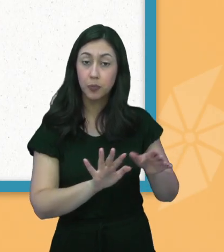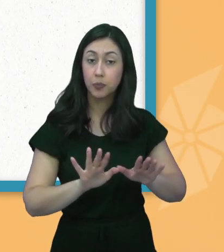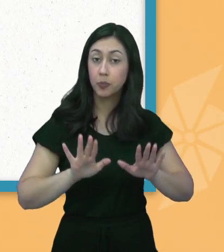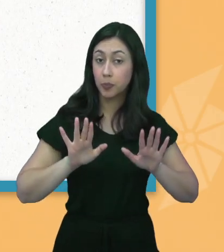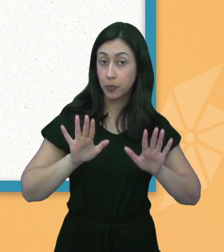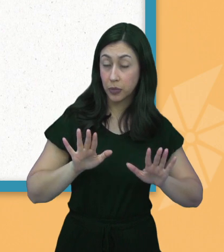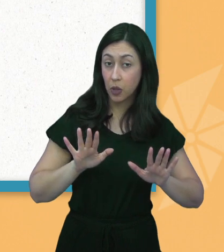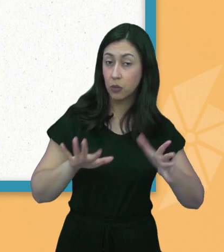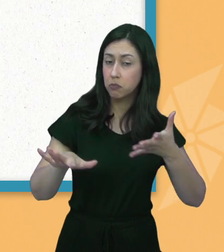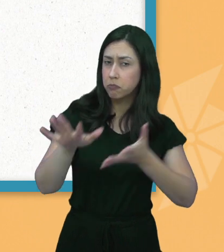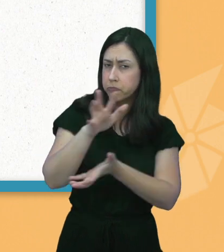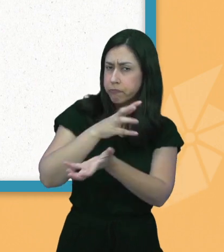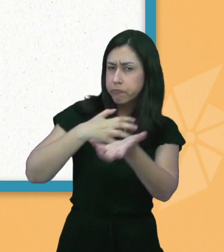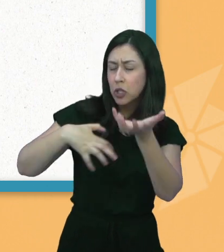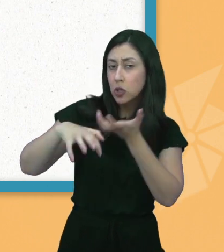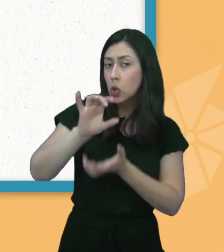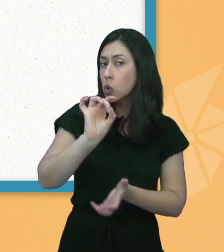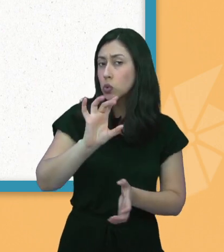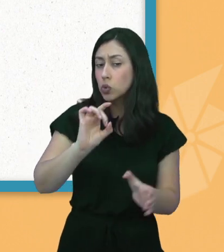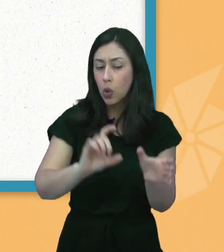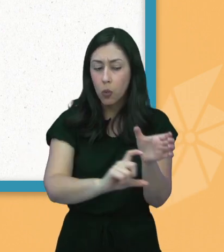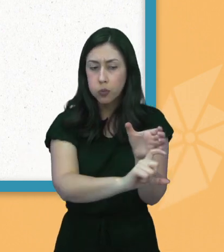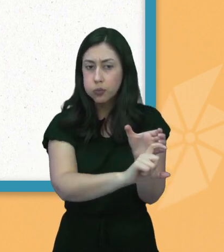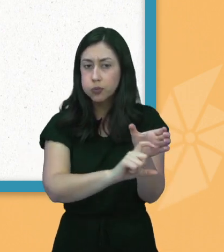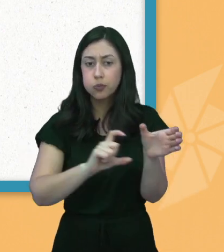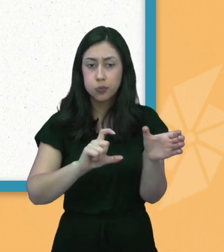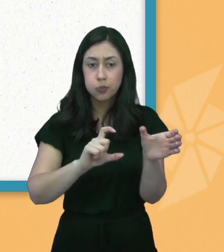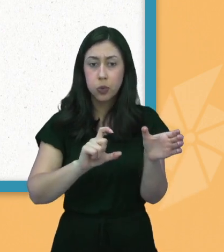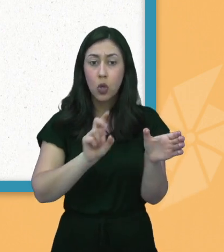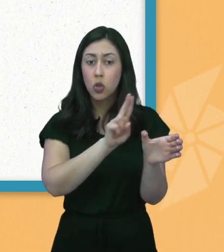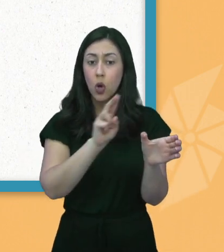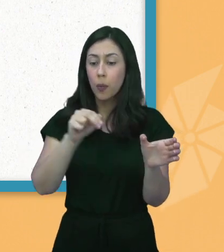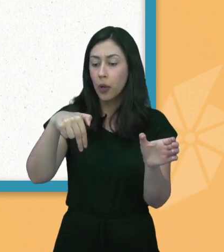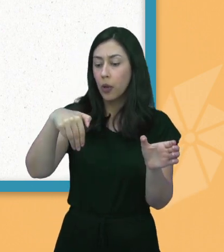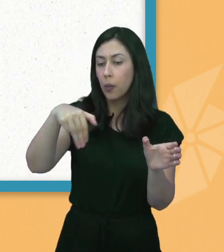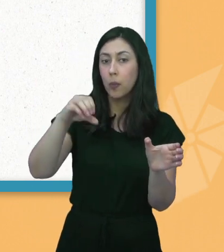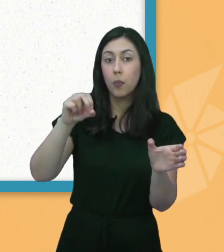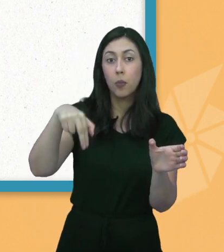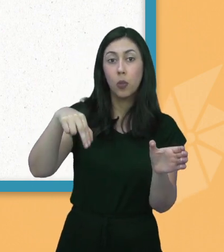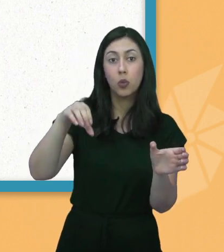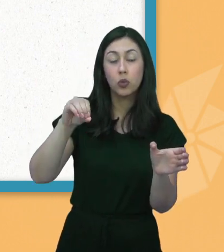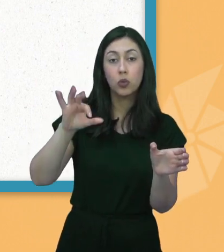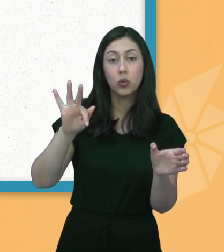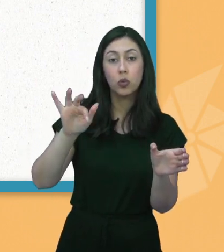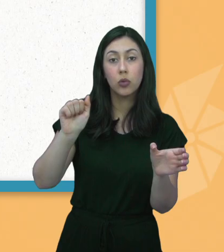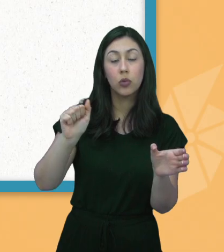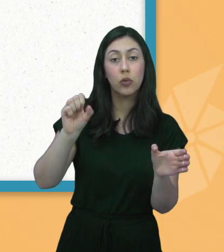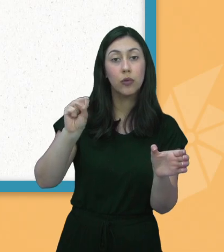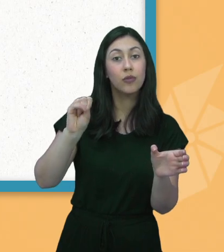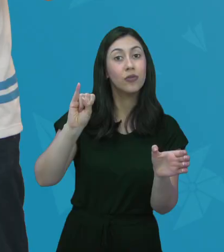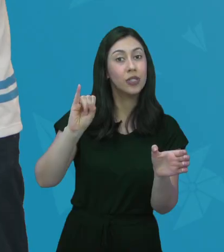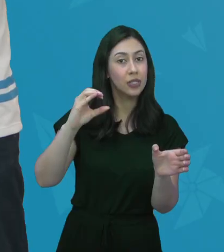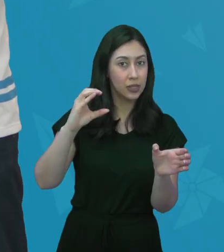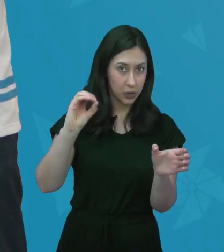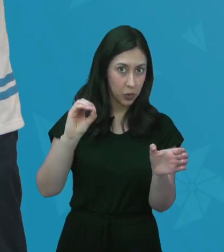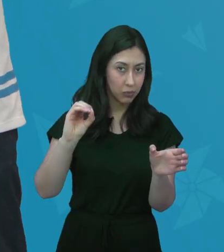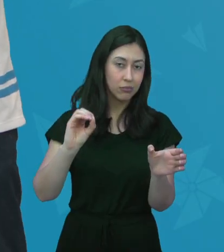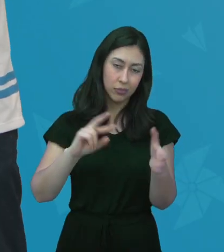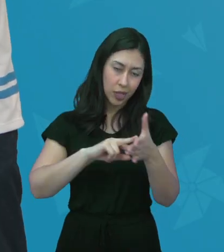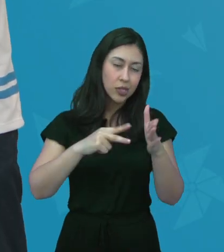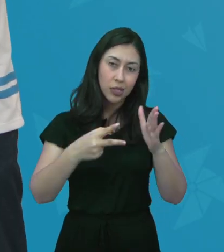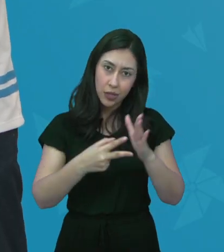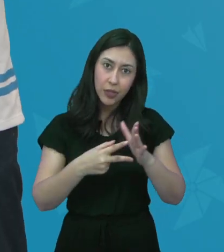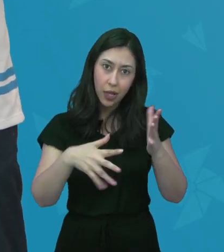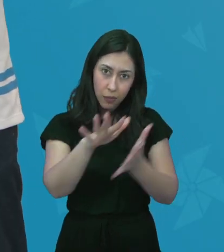Os sistemas que possuem apenas uma fase é o que a gente chama de sistema monofásico ou sistema homogêneo mesmo, na qual você